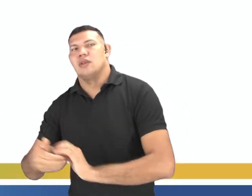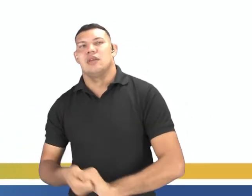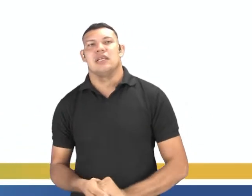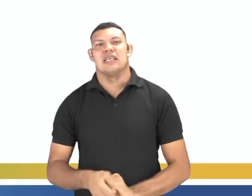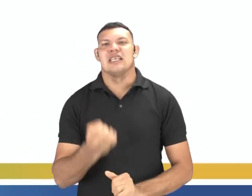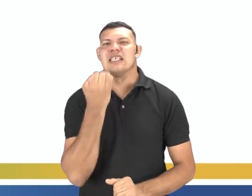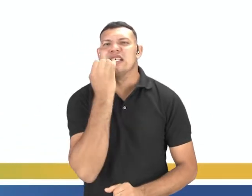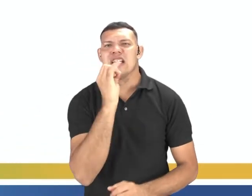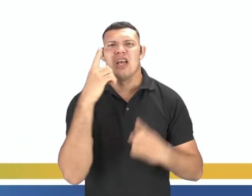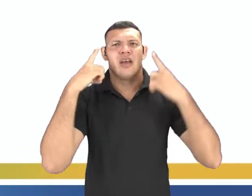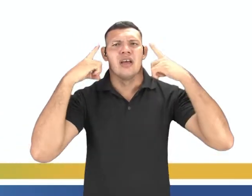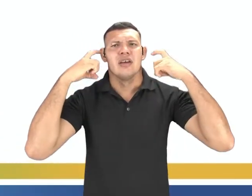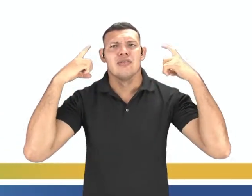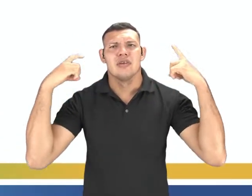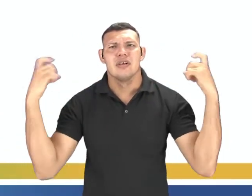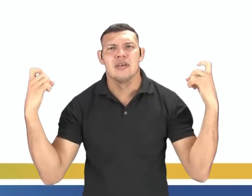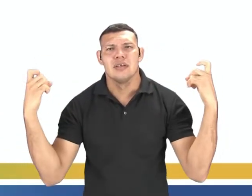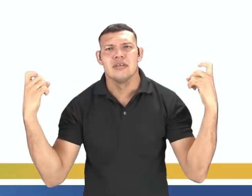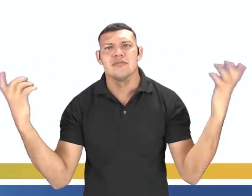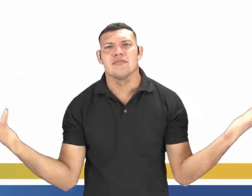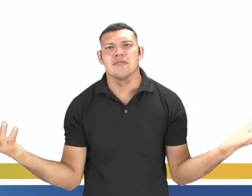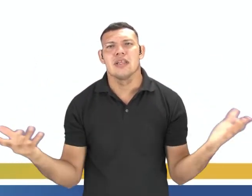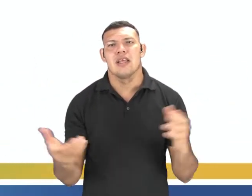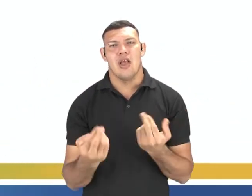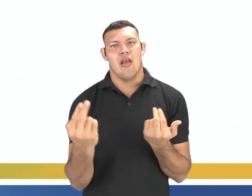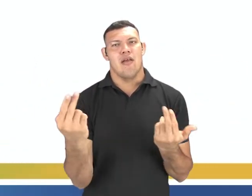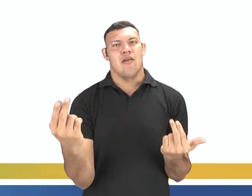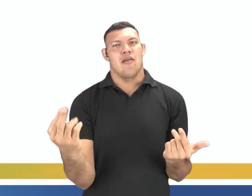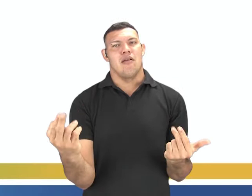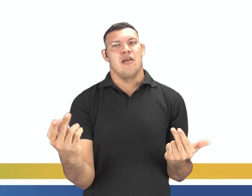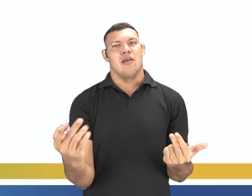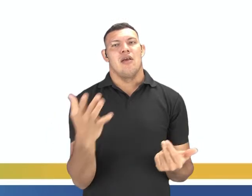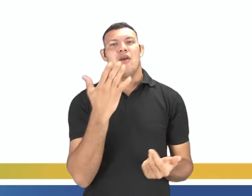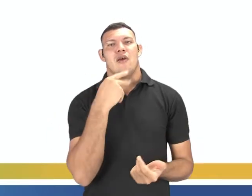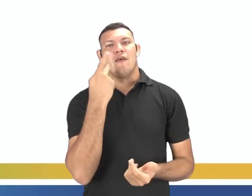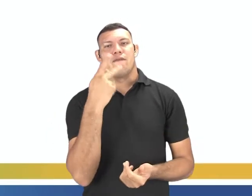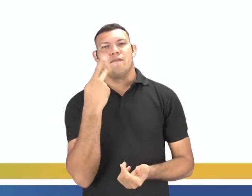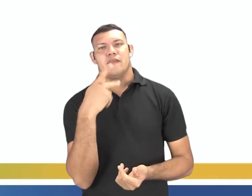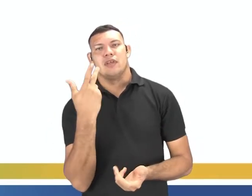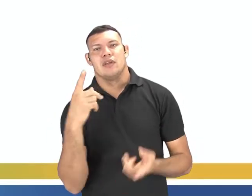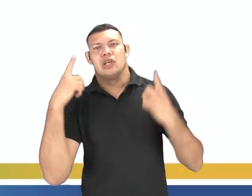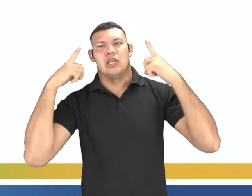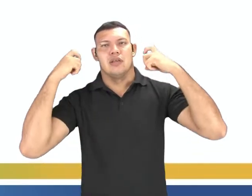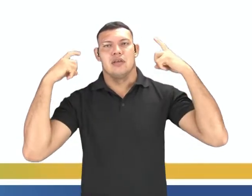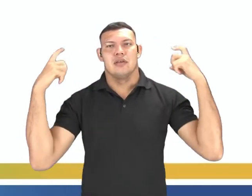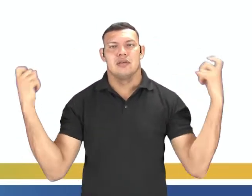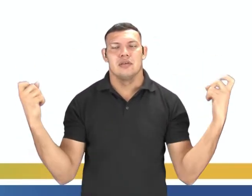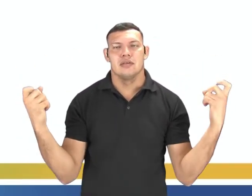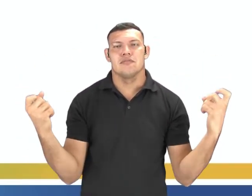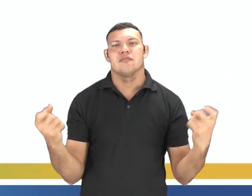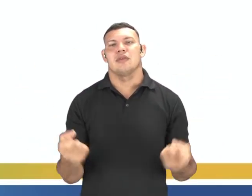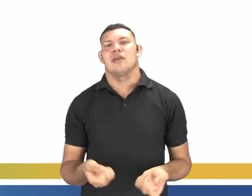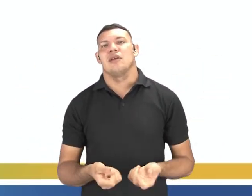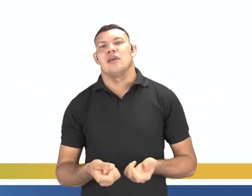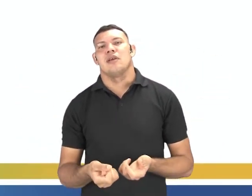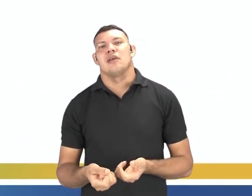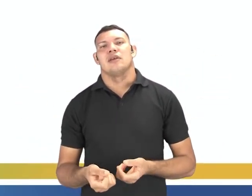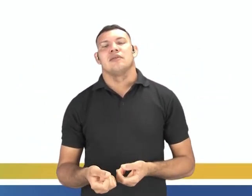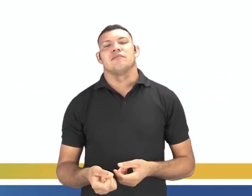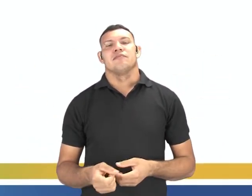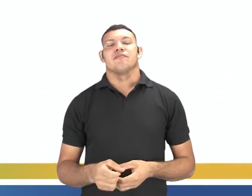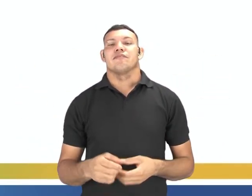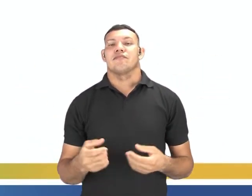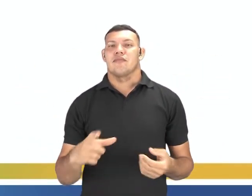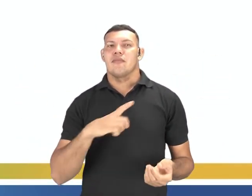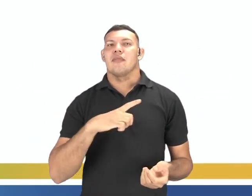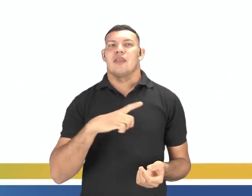igual. Se eu for para uma reunião, eu digo, eu tenho uma sessão agora, um parlamentar, um deputado, eu tenho uma sessão